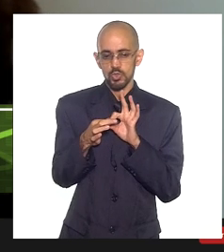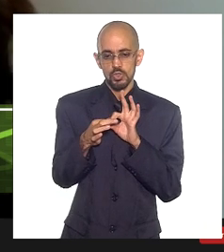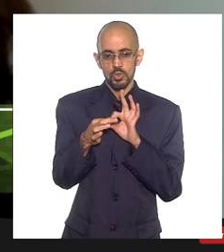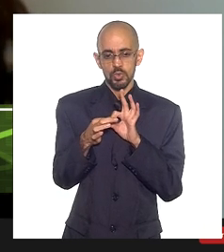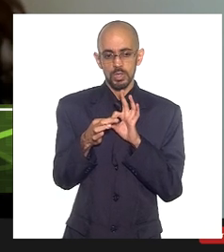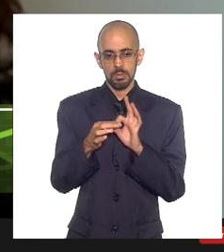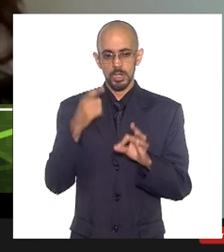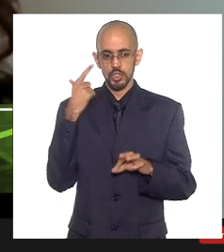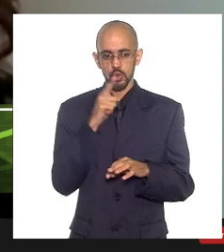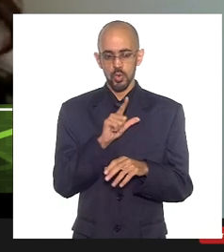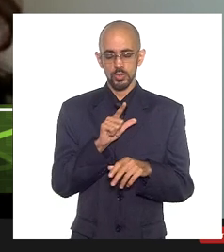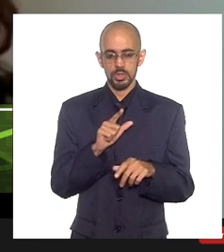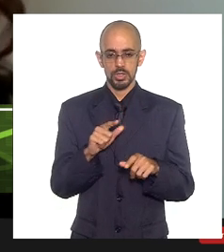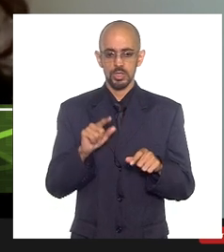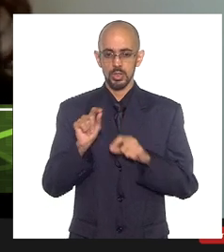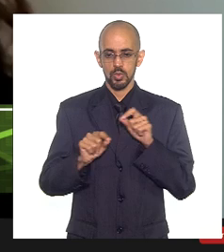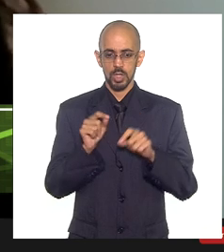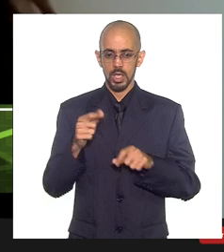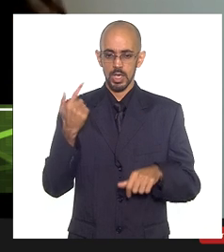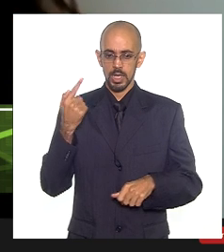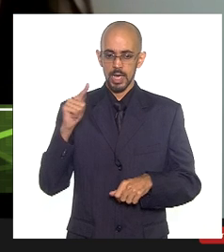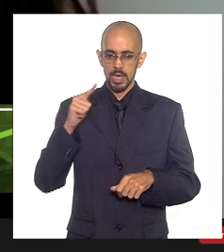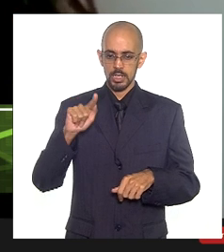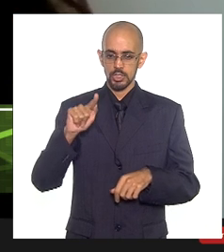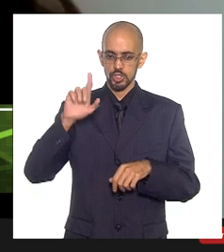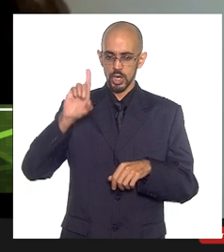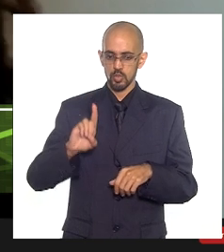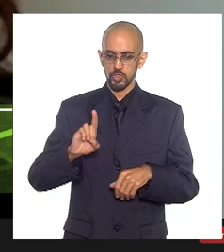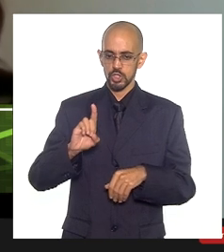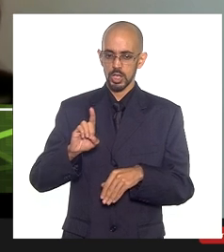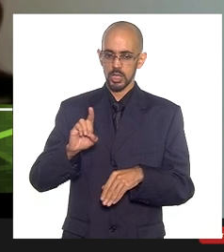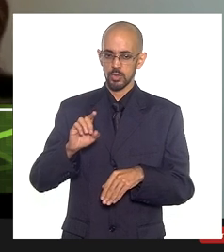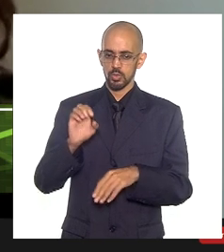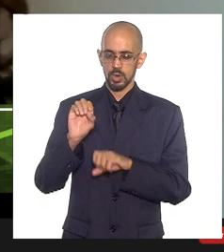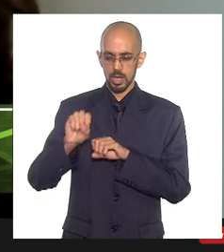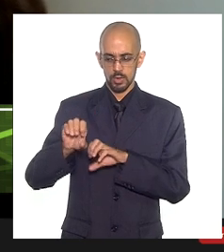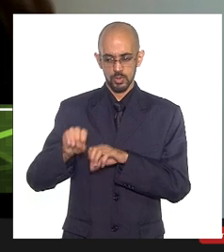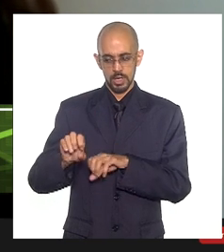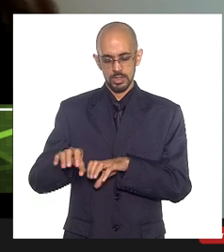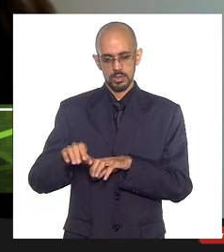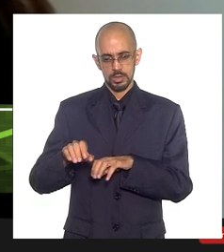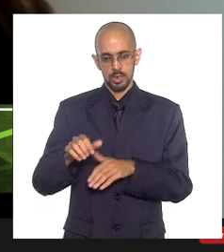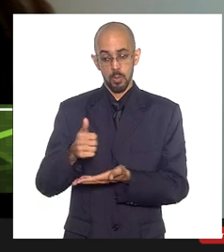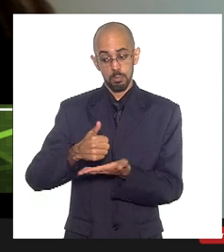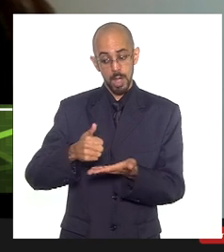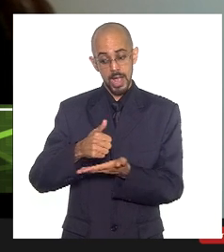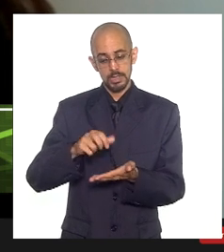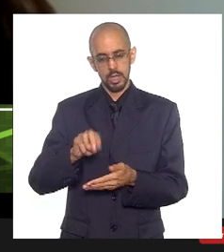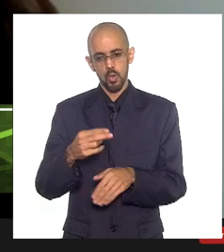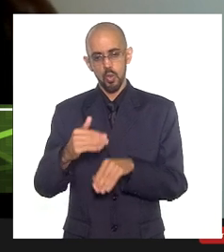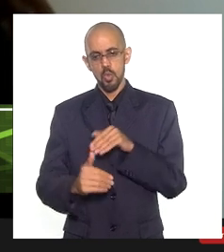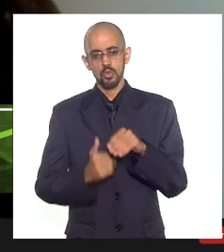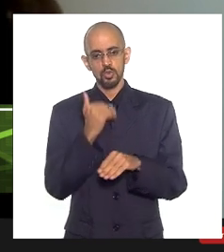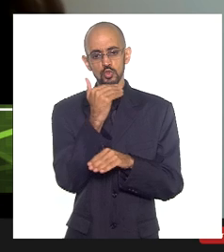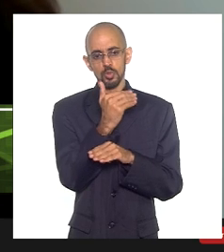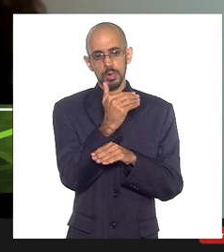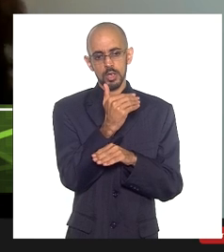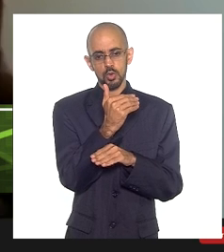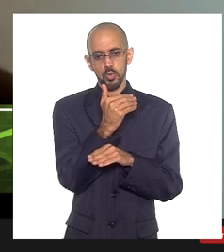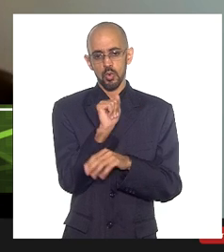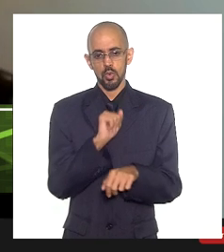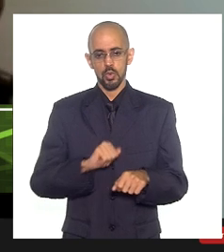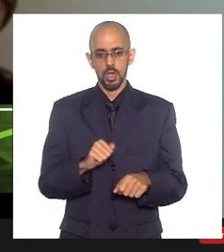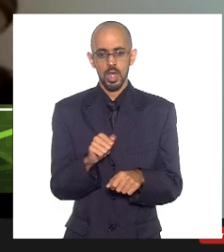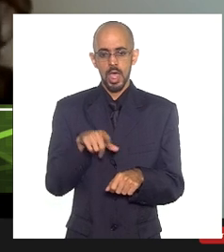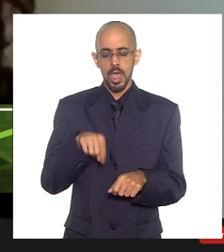gente conseguir realmente garantir o direito à educação seja educação básica seja educação superior que esses controles do